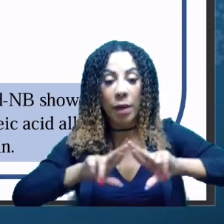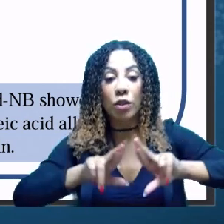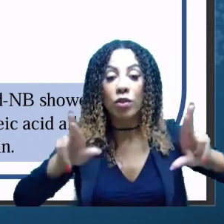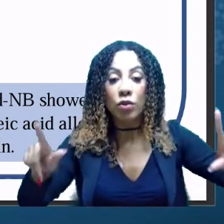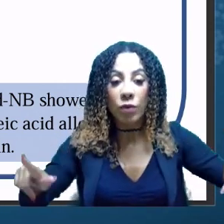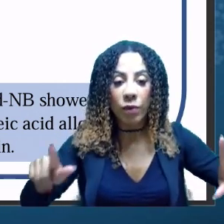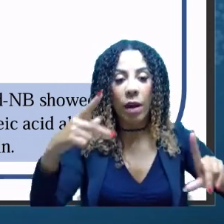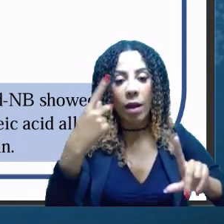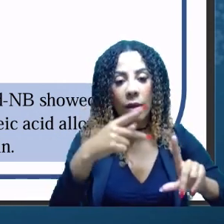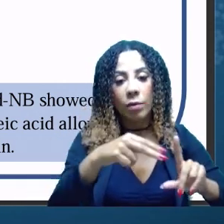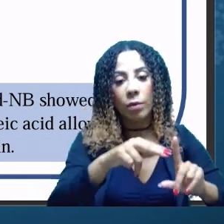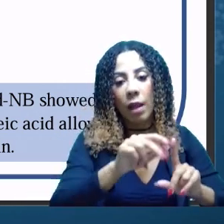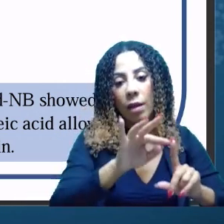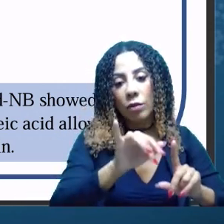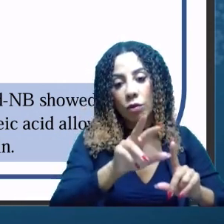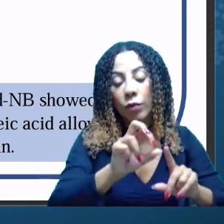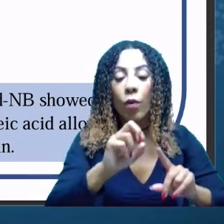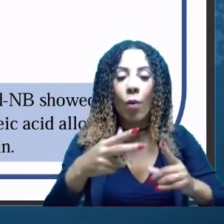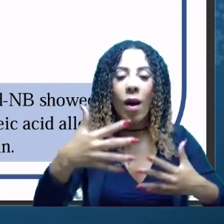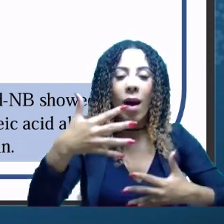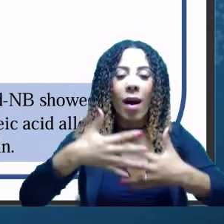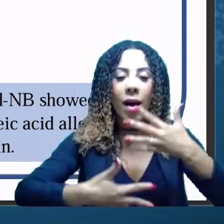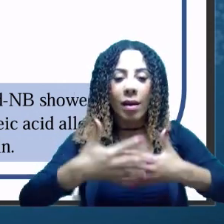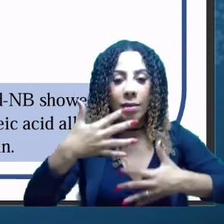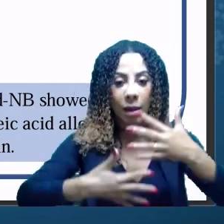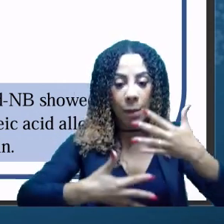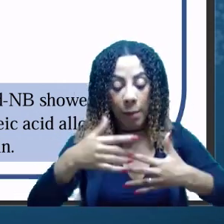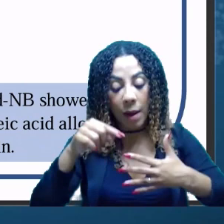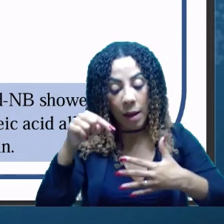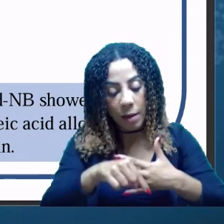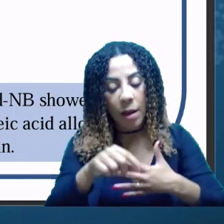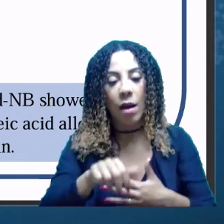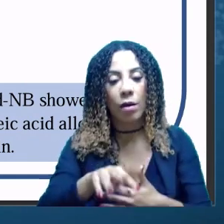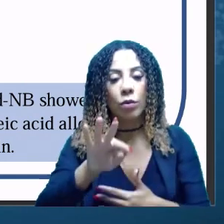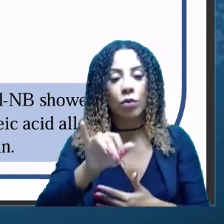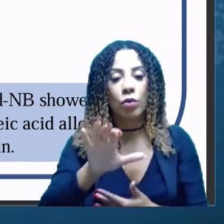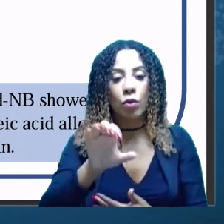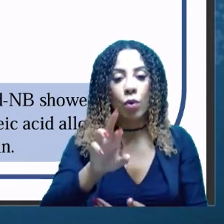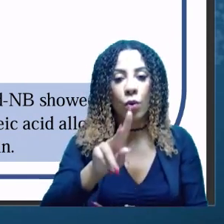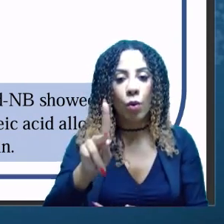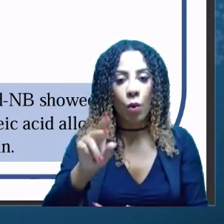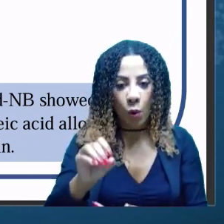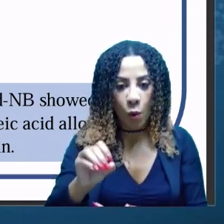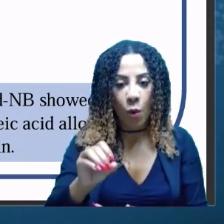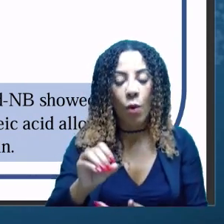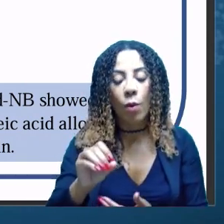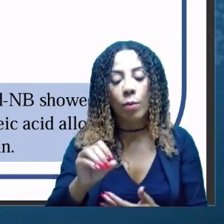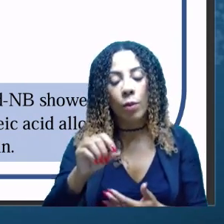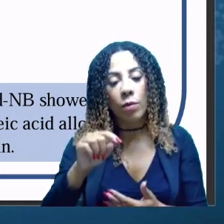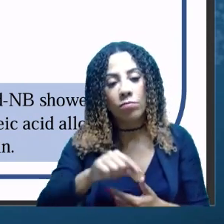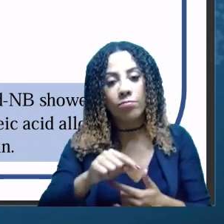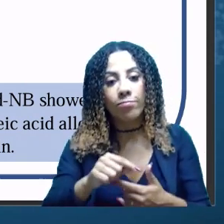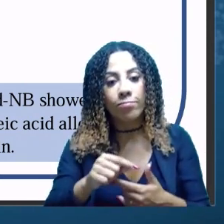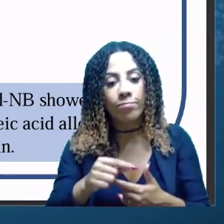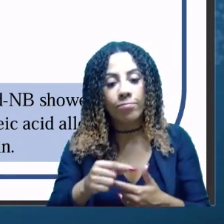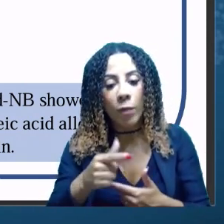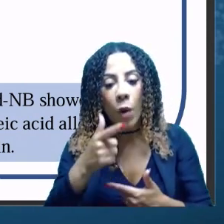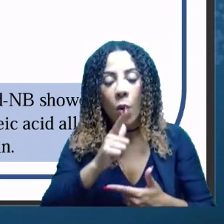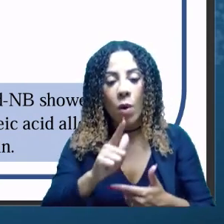ou atrapalha ali a ligação desse anticorpo aos sítios, né, de ligação, então, quando a gente compara com a proteína